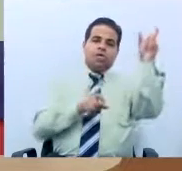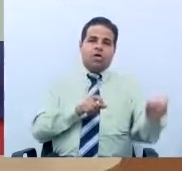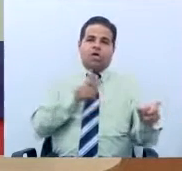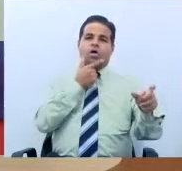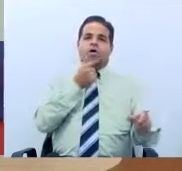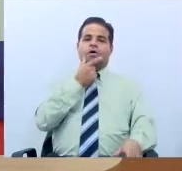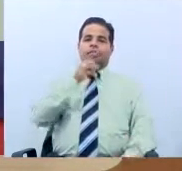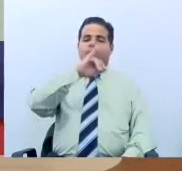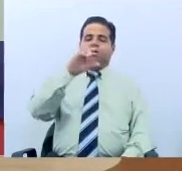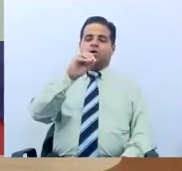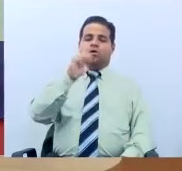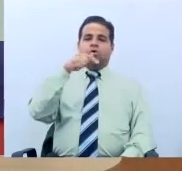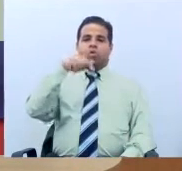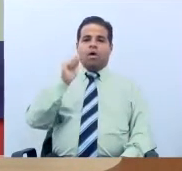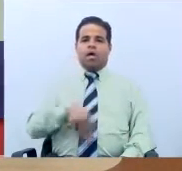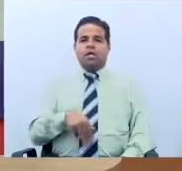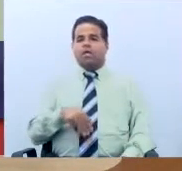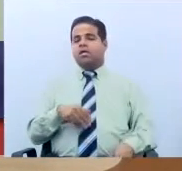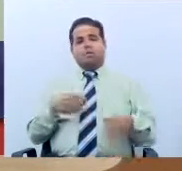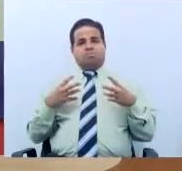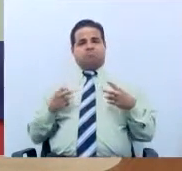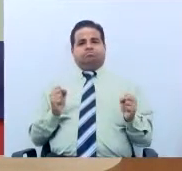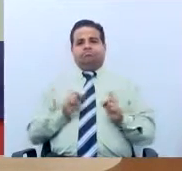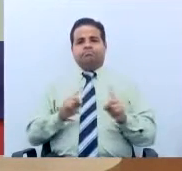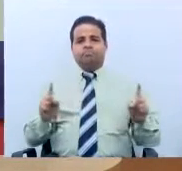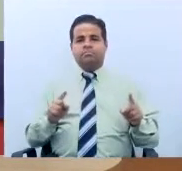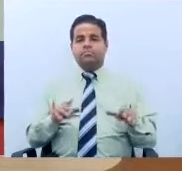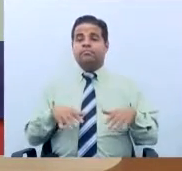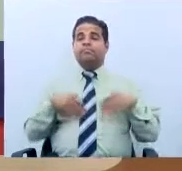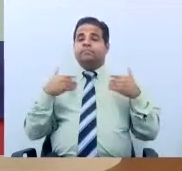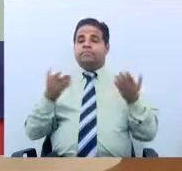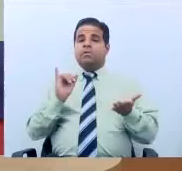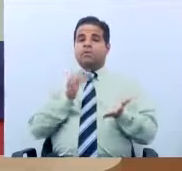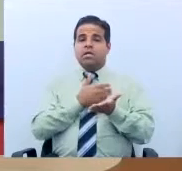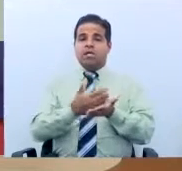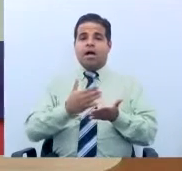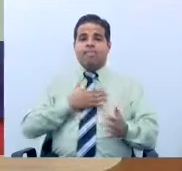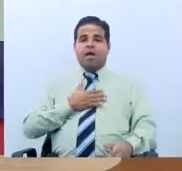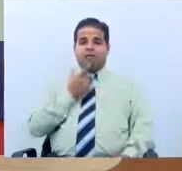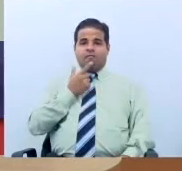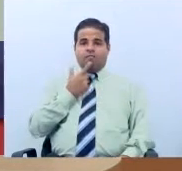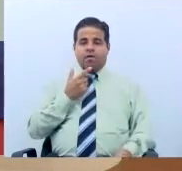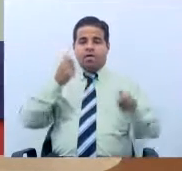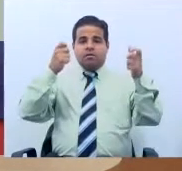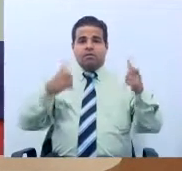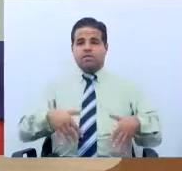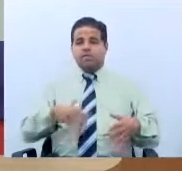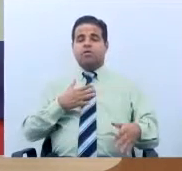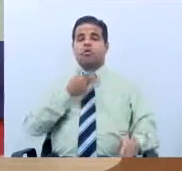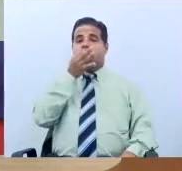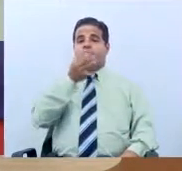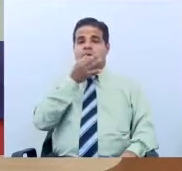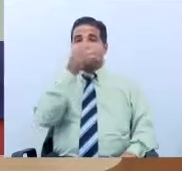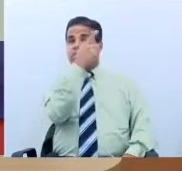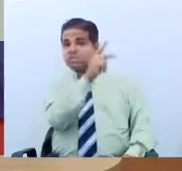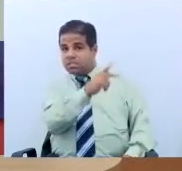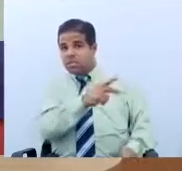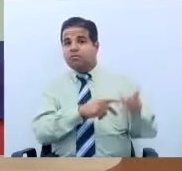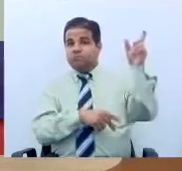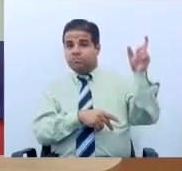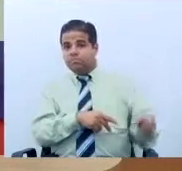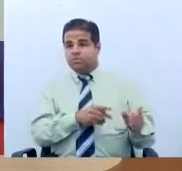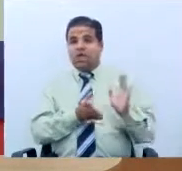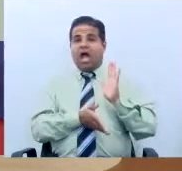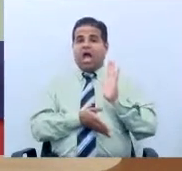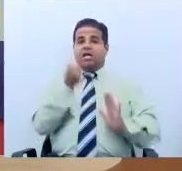Joaquim Barbosa, que eu discordei muito, mas eu queria iniciar minha fala dizendo que opiniões como a deles, a